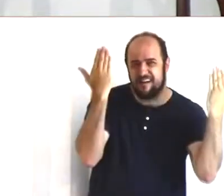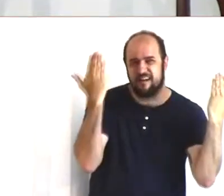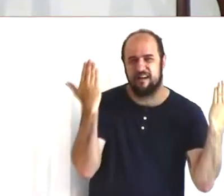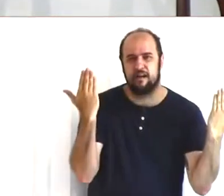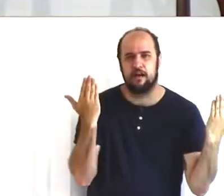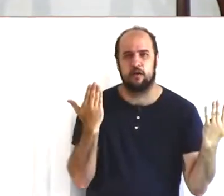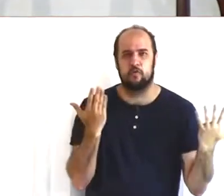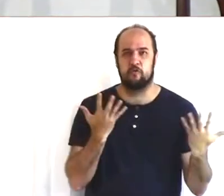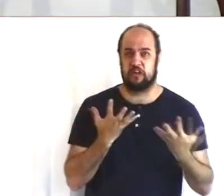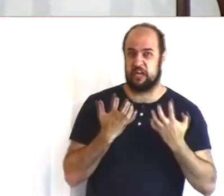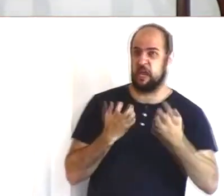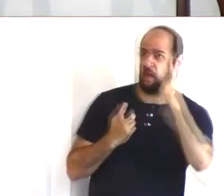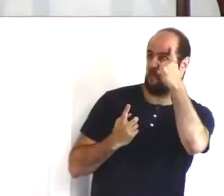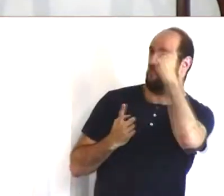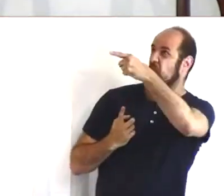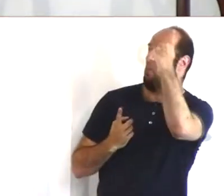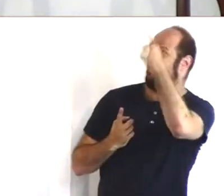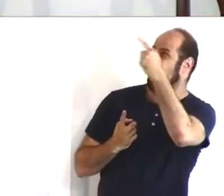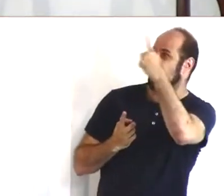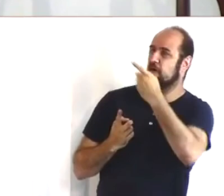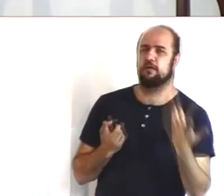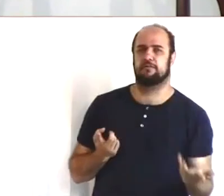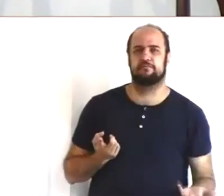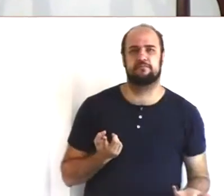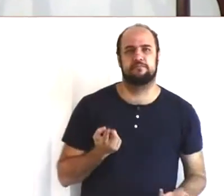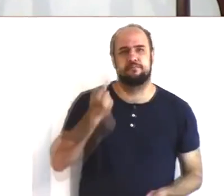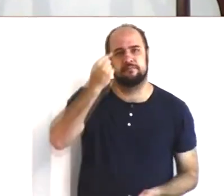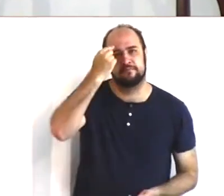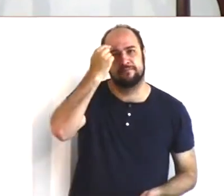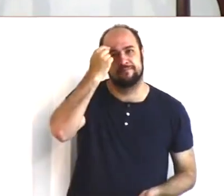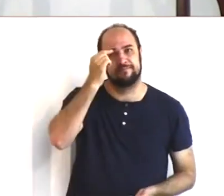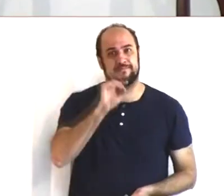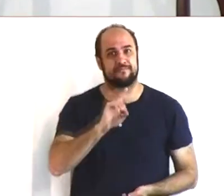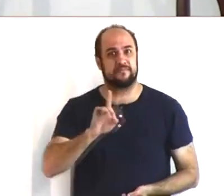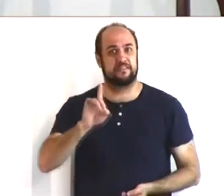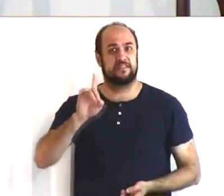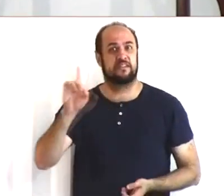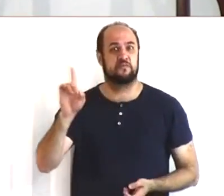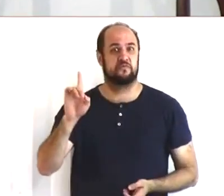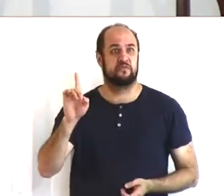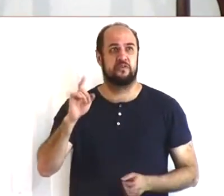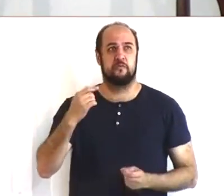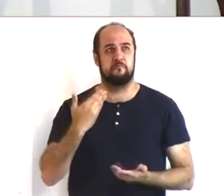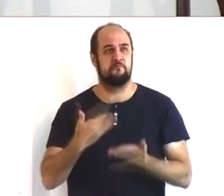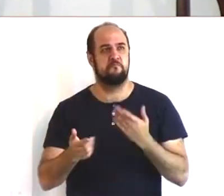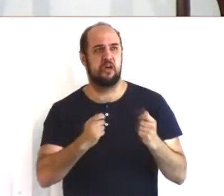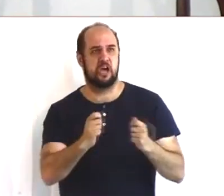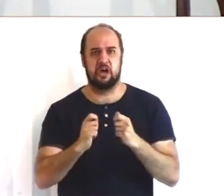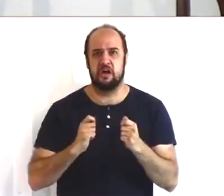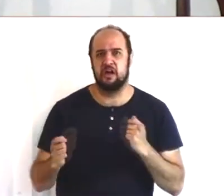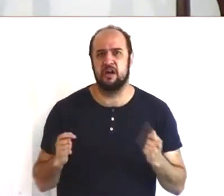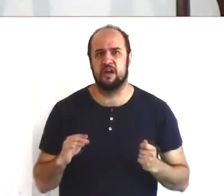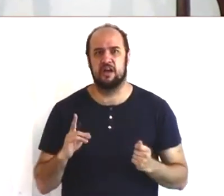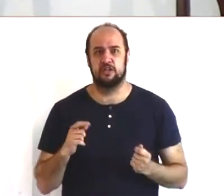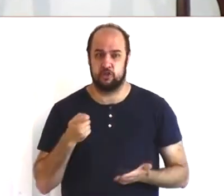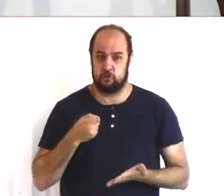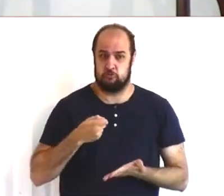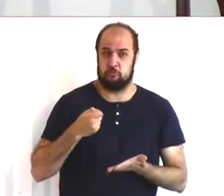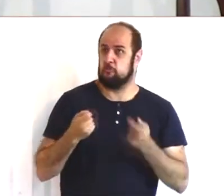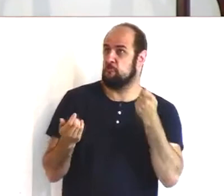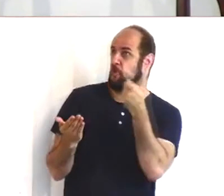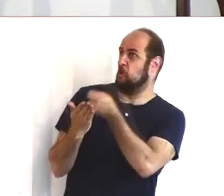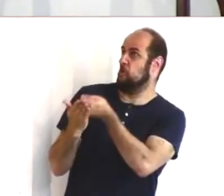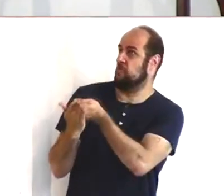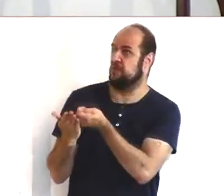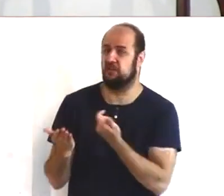Ele quer. Tem muita gente achando que Deus está governando de um jeito que Ele não quer, de um jeito que Ele está sendo obrigado a